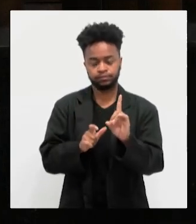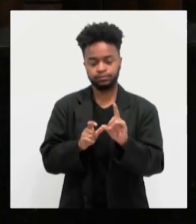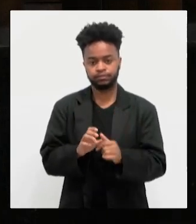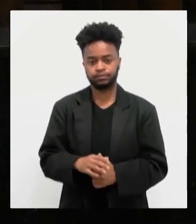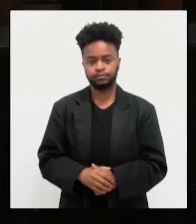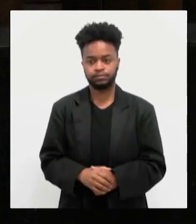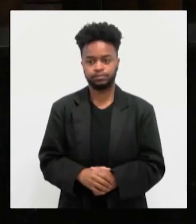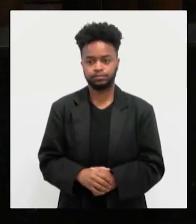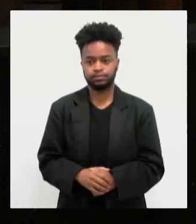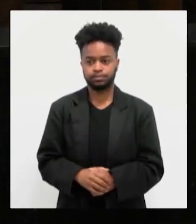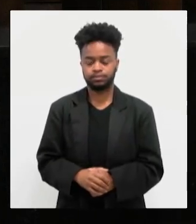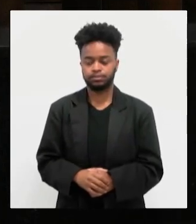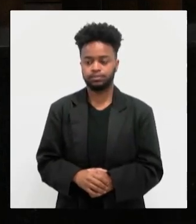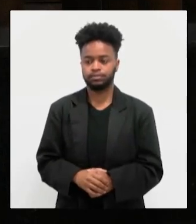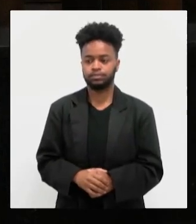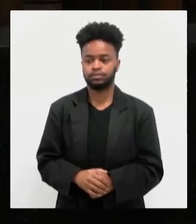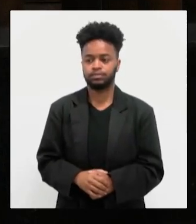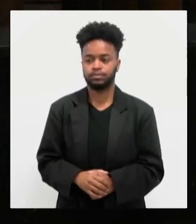irreparável.